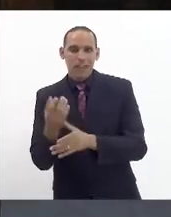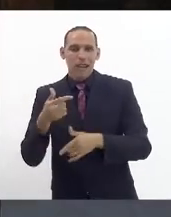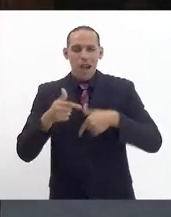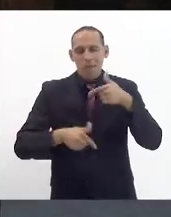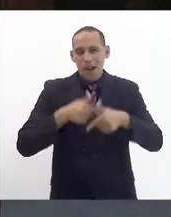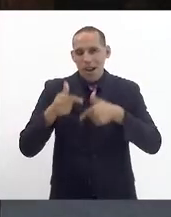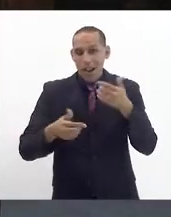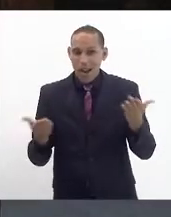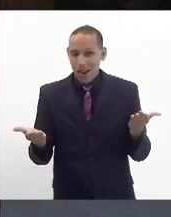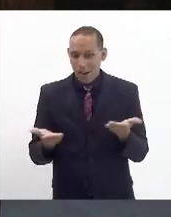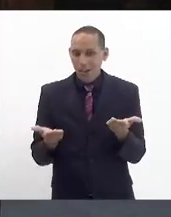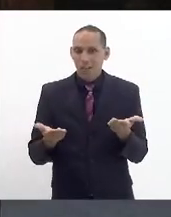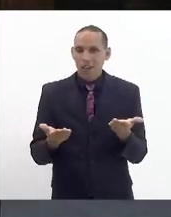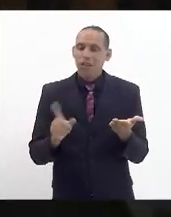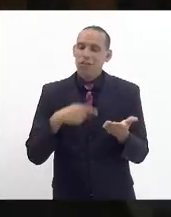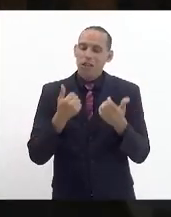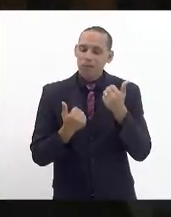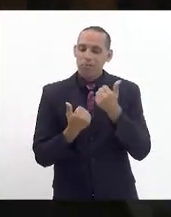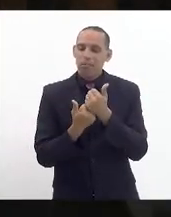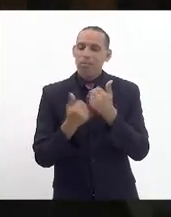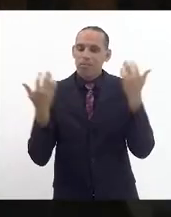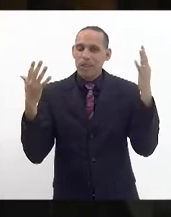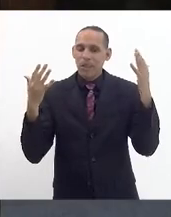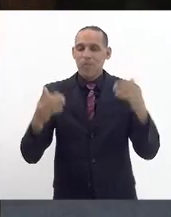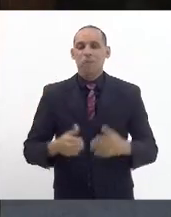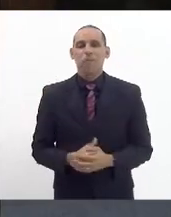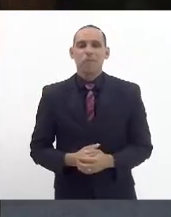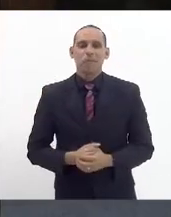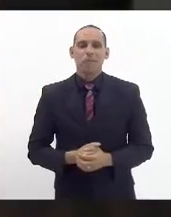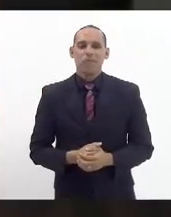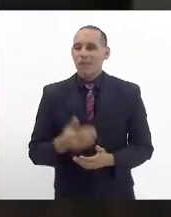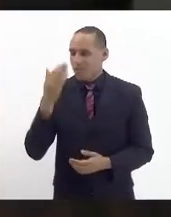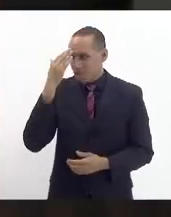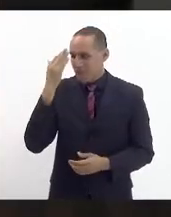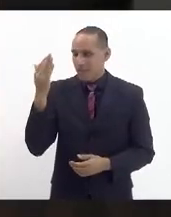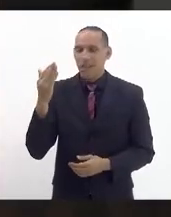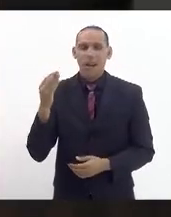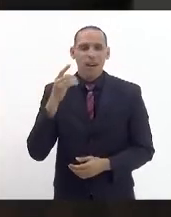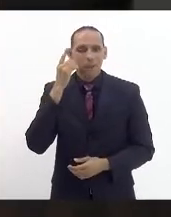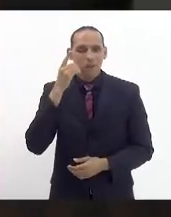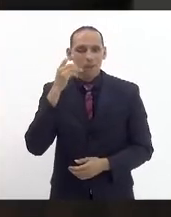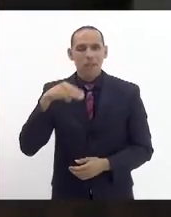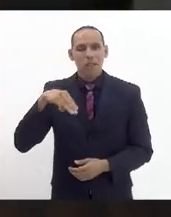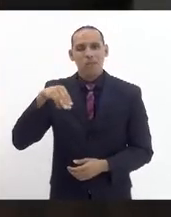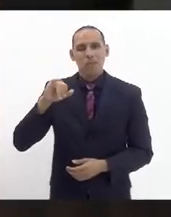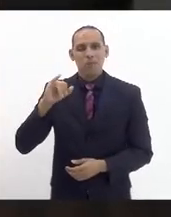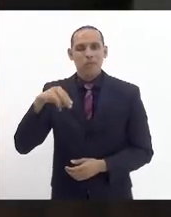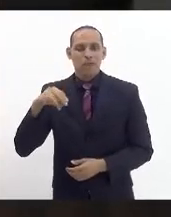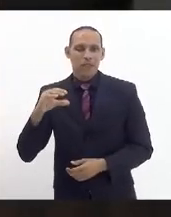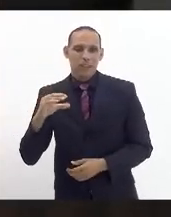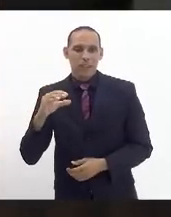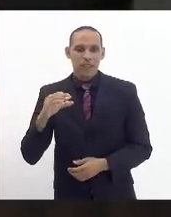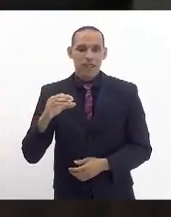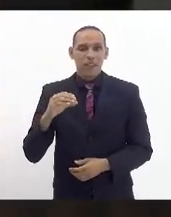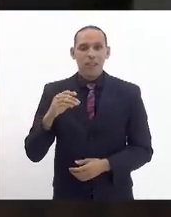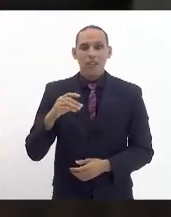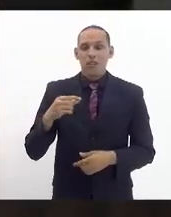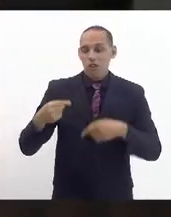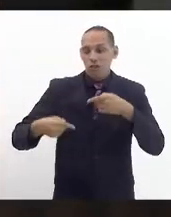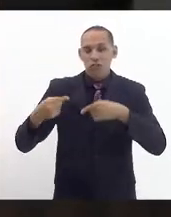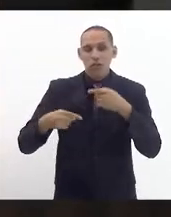campeonato só pode ter o nosso aplauso. Obrigado, deputado Carlos Mink. Para discutir, deputada Renata